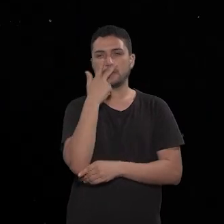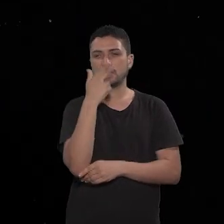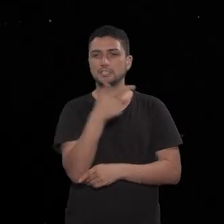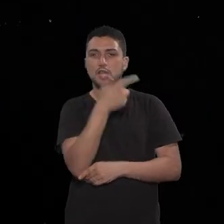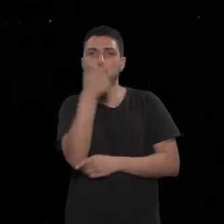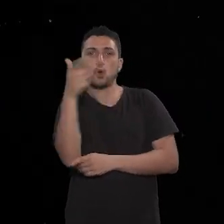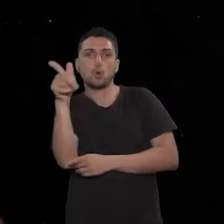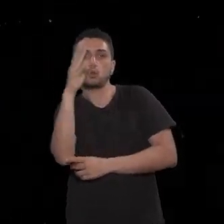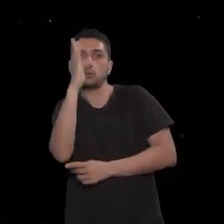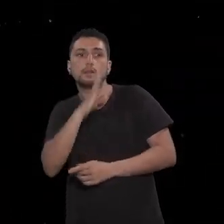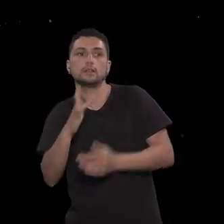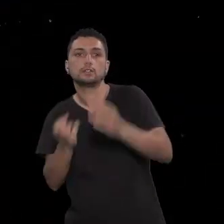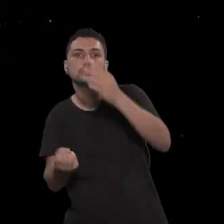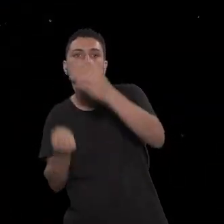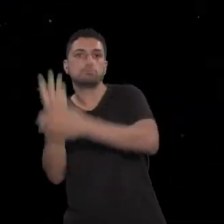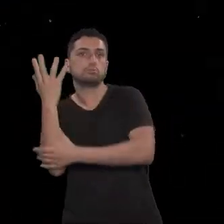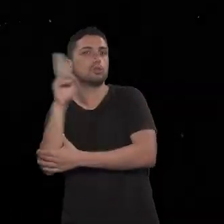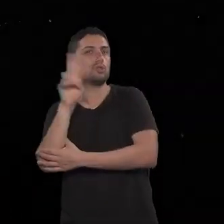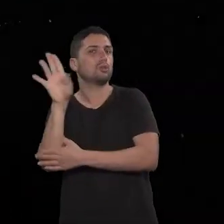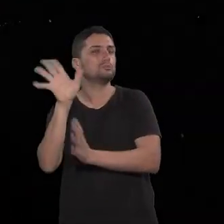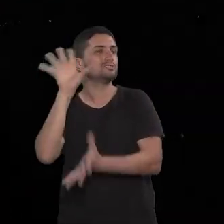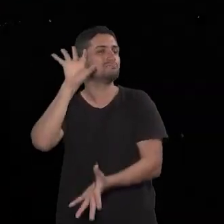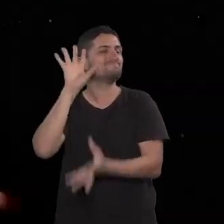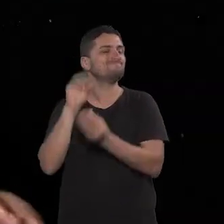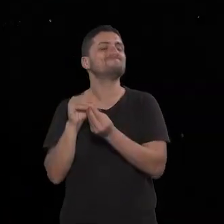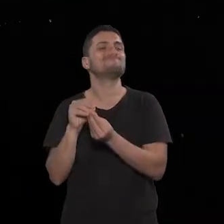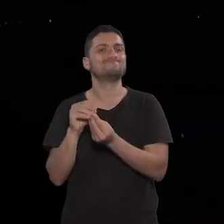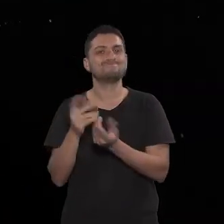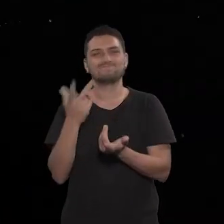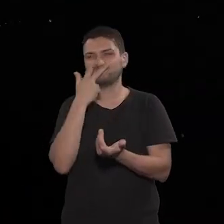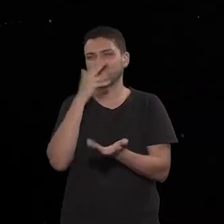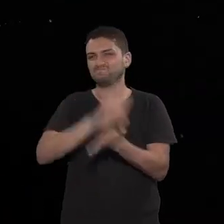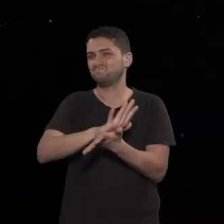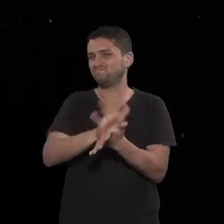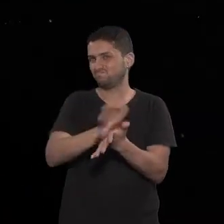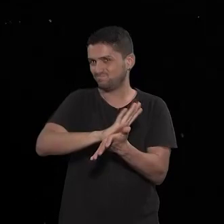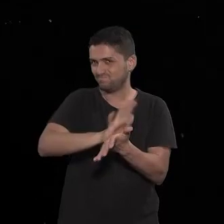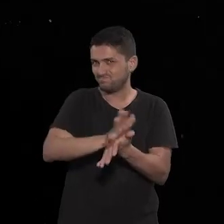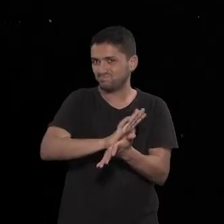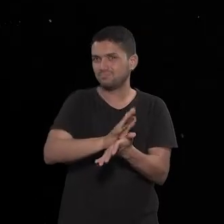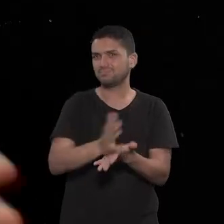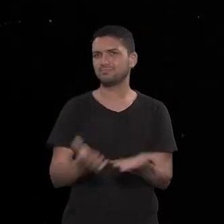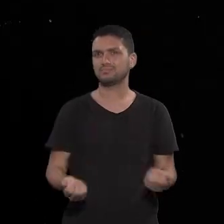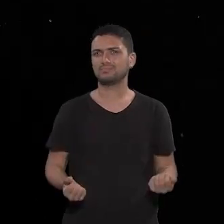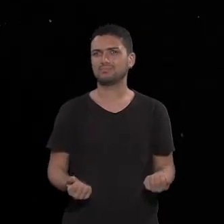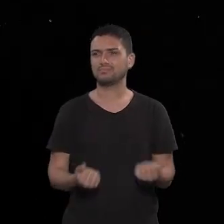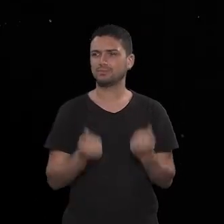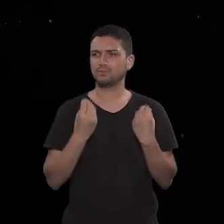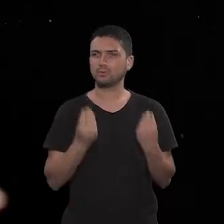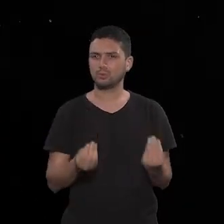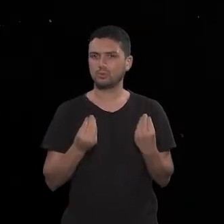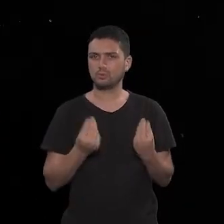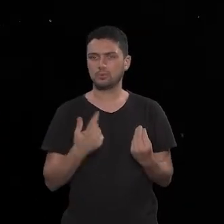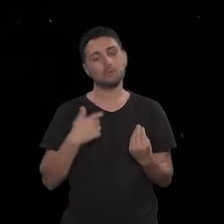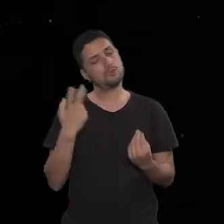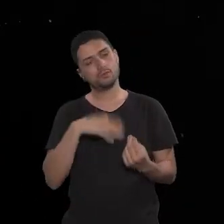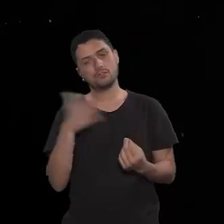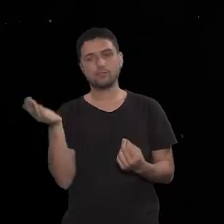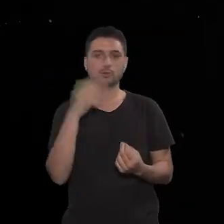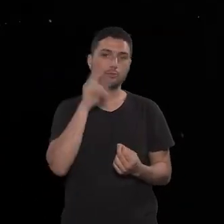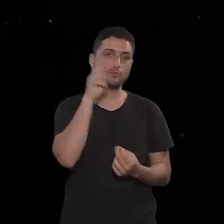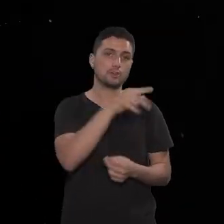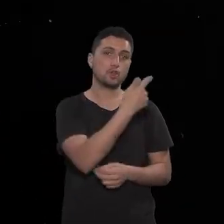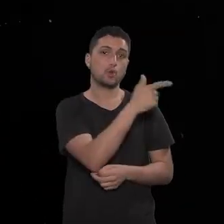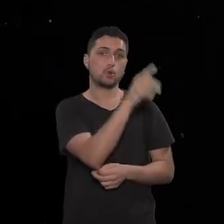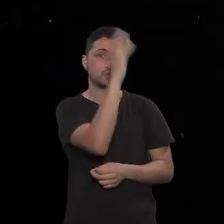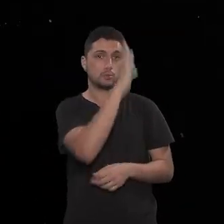Porto Alegre, um outro Brasil. Olha o nome já era totalmente né, preconceituoso, né? Mas enfim, aí eu falei, vamos